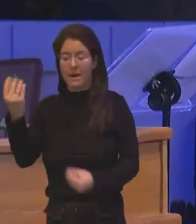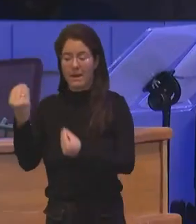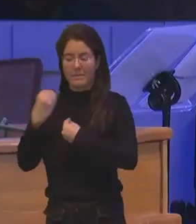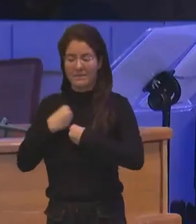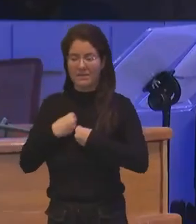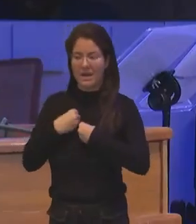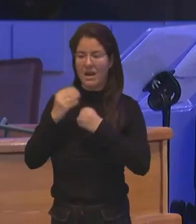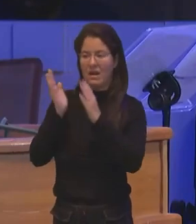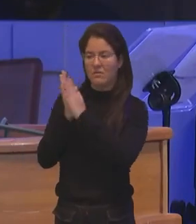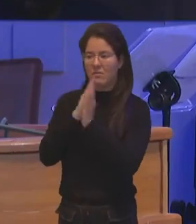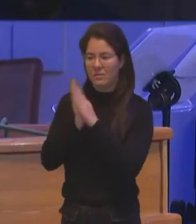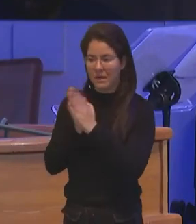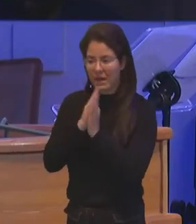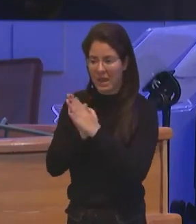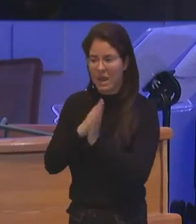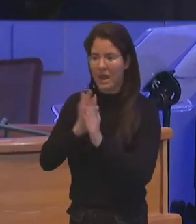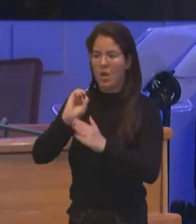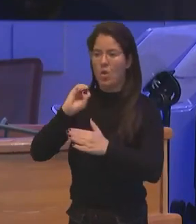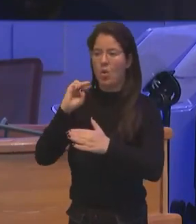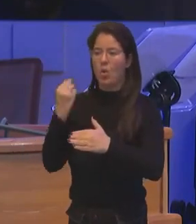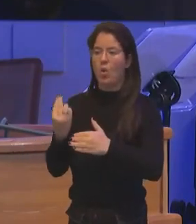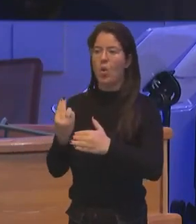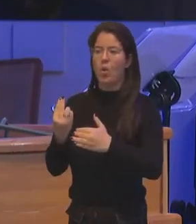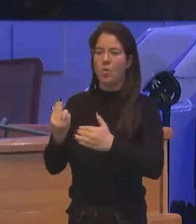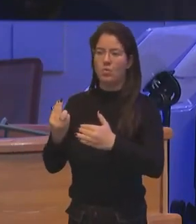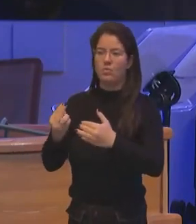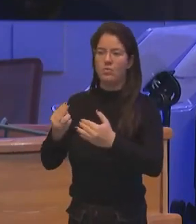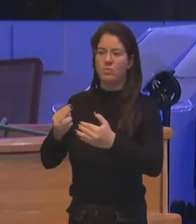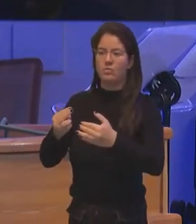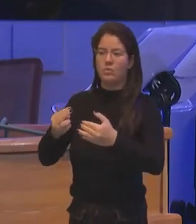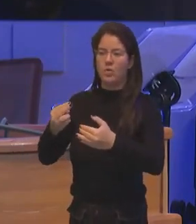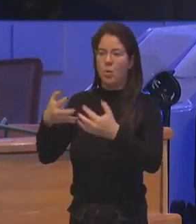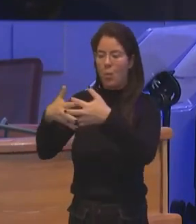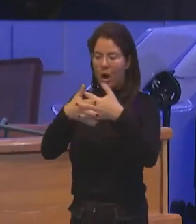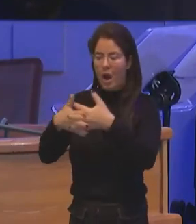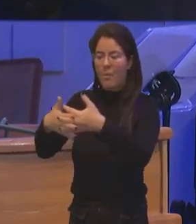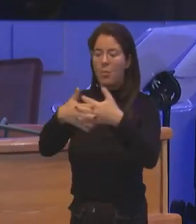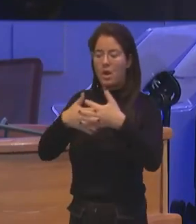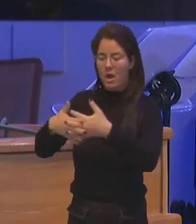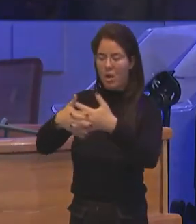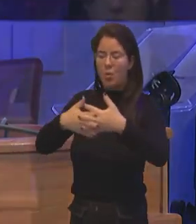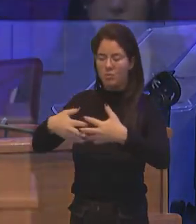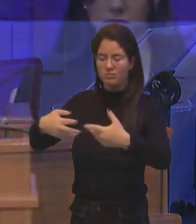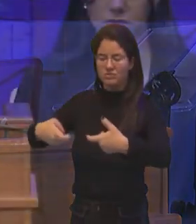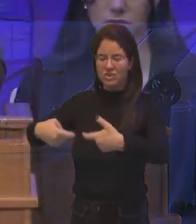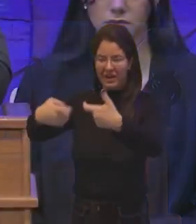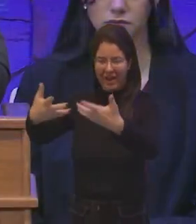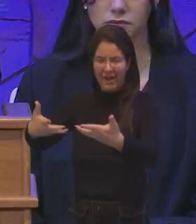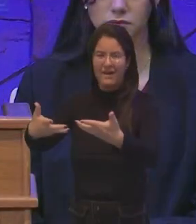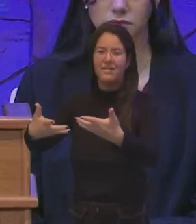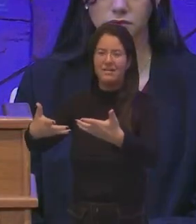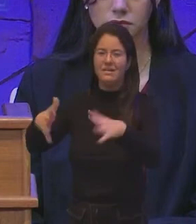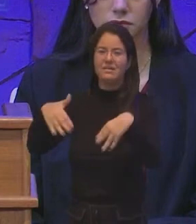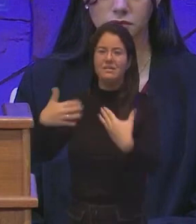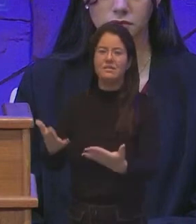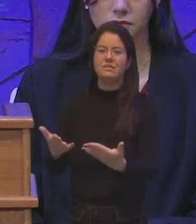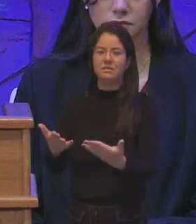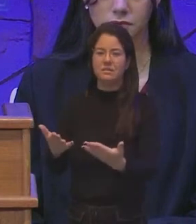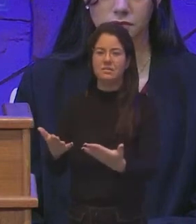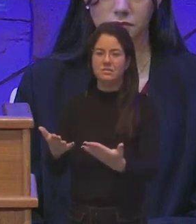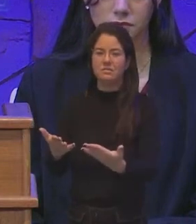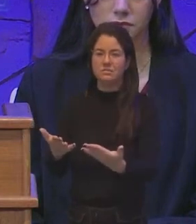boneco, ou um tanque de guerra, ou alguma coisa parecida. E meu pai e minha mãe passavam aperto comigo, porque quando